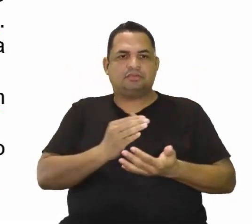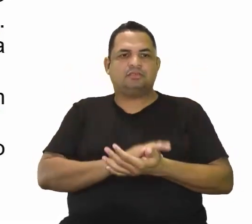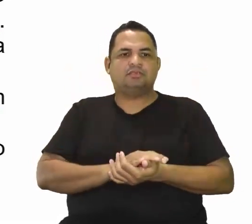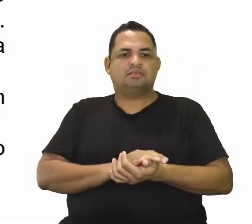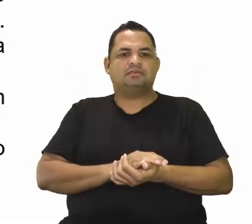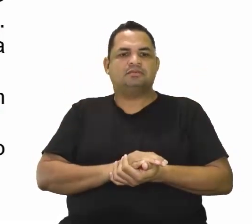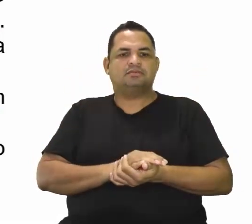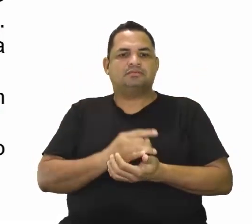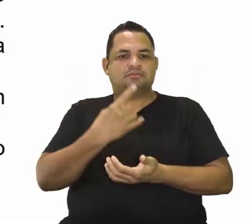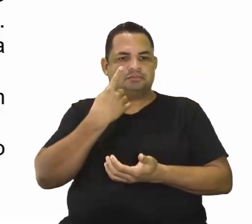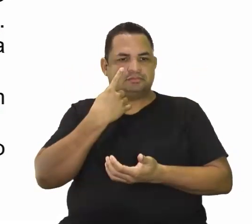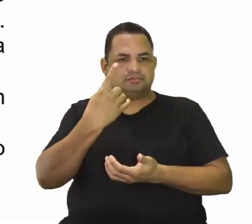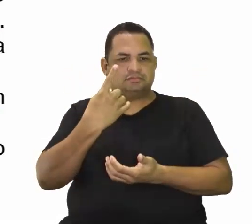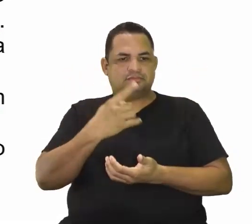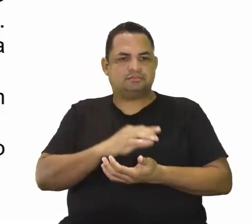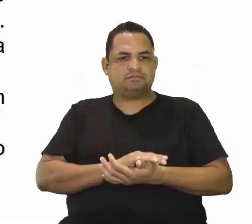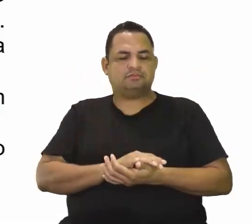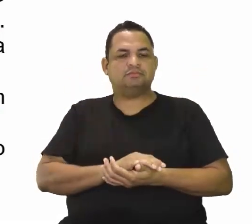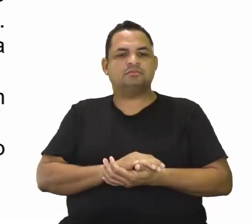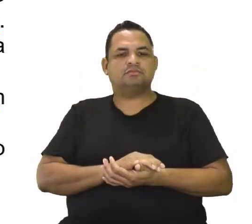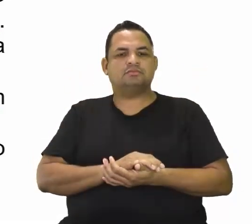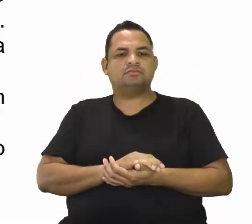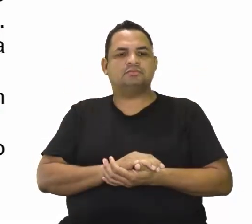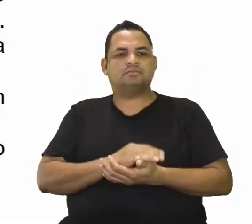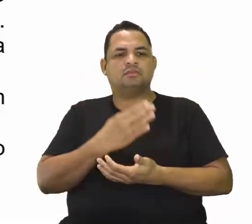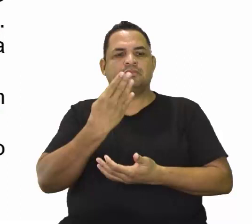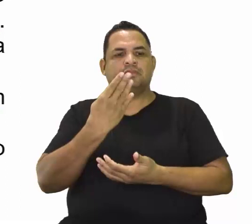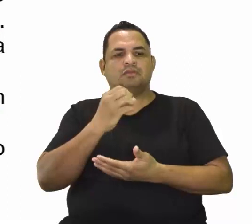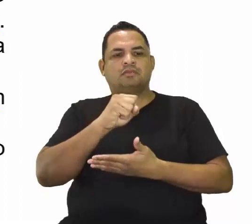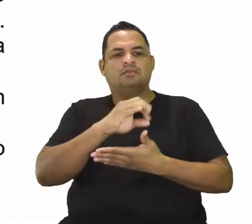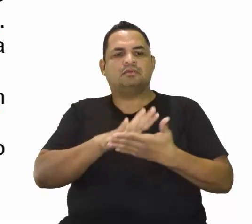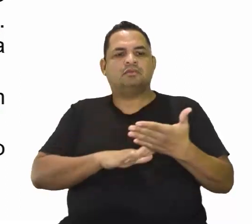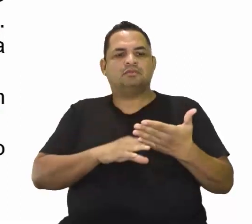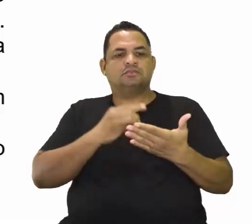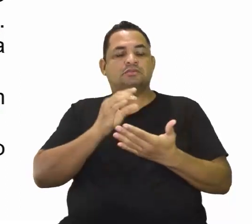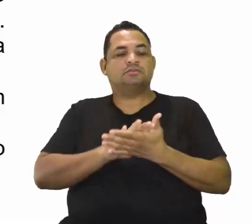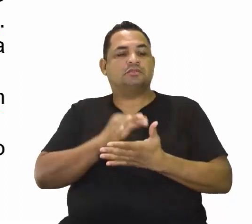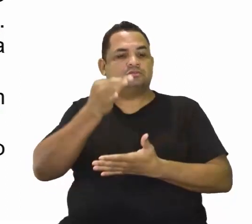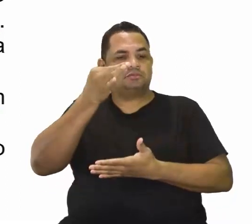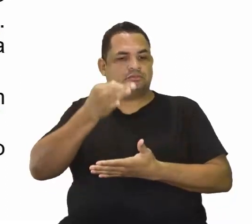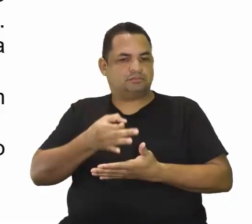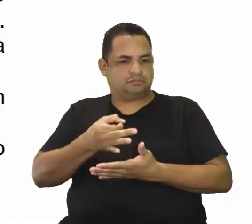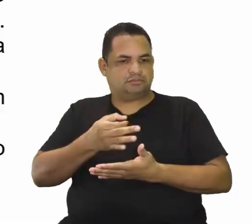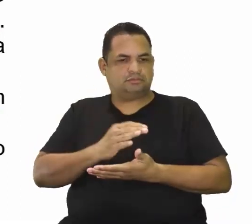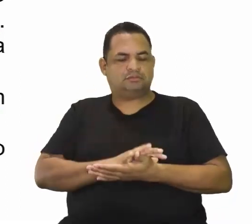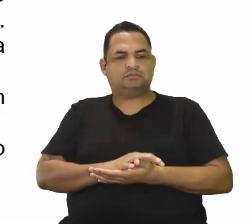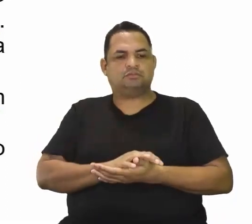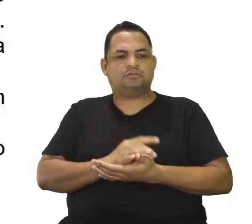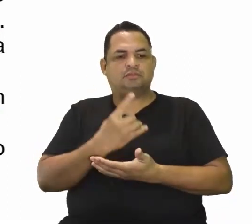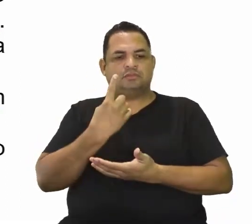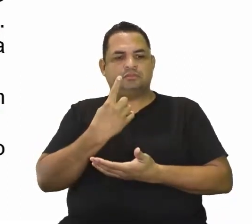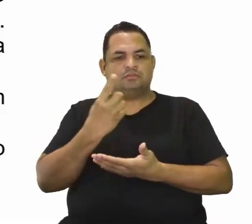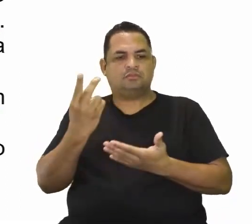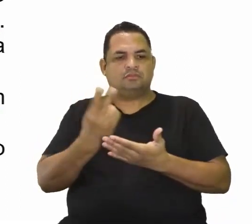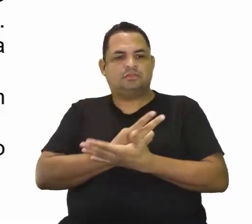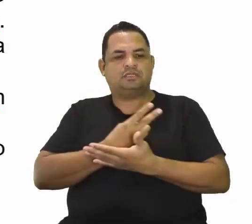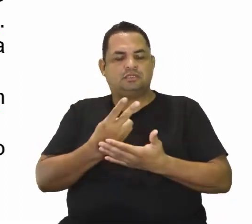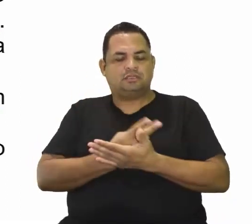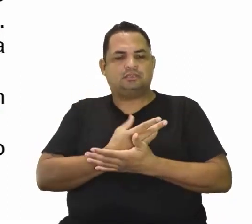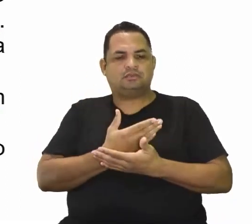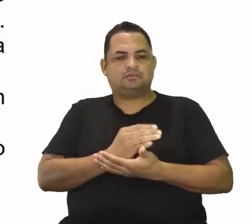Mas observe, aluno, que 4 questões estão corretas. Uma está